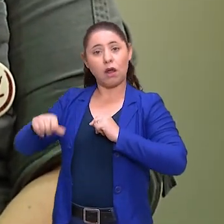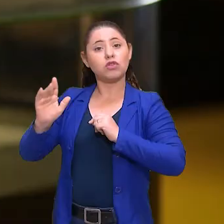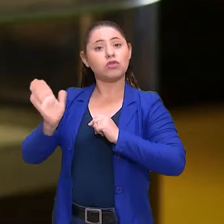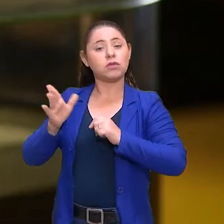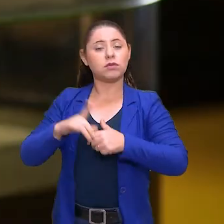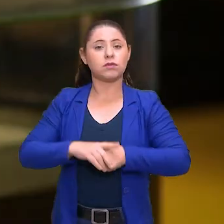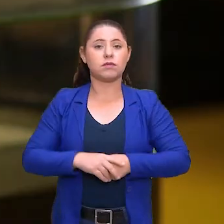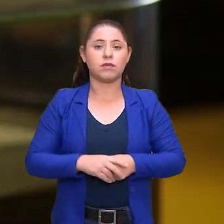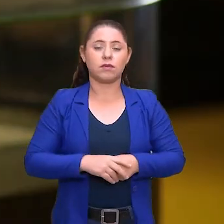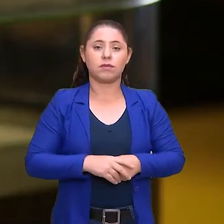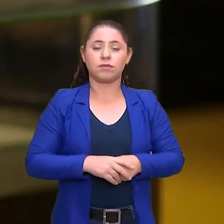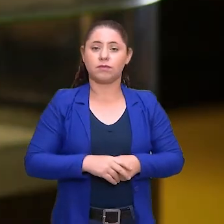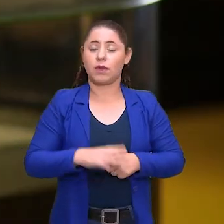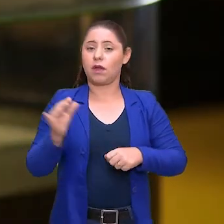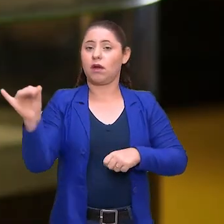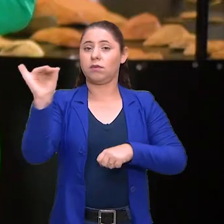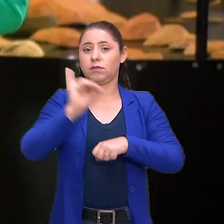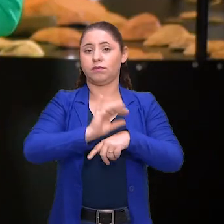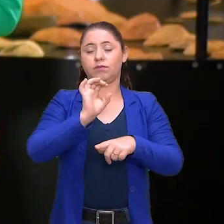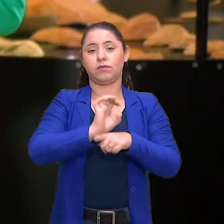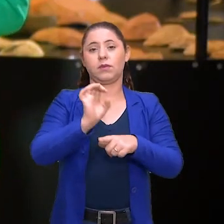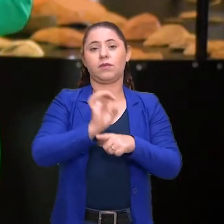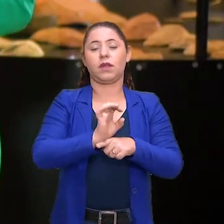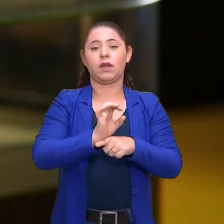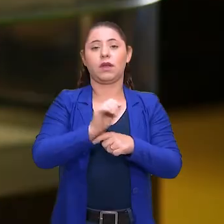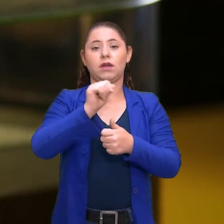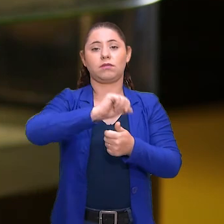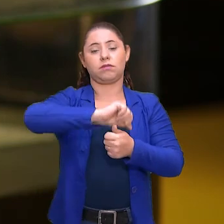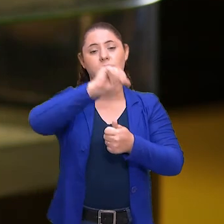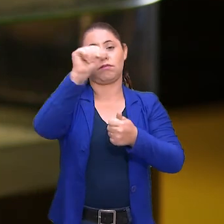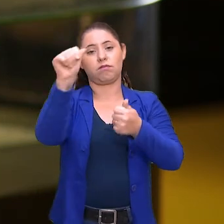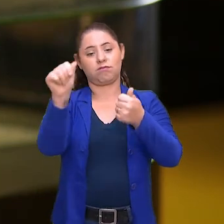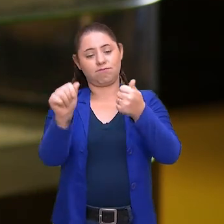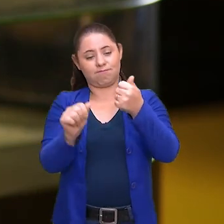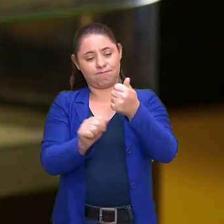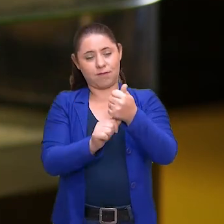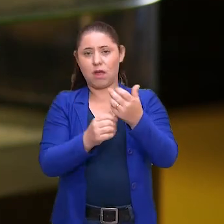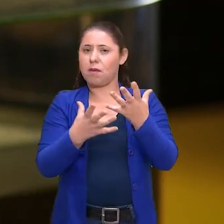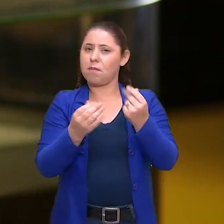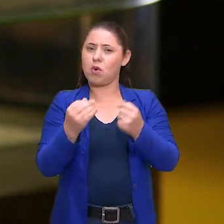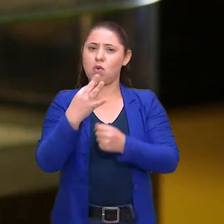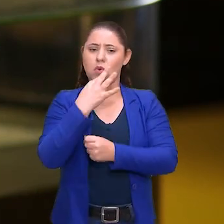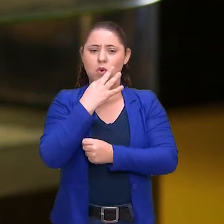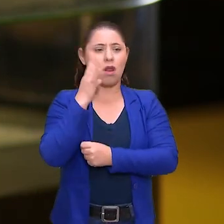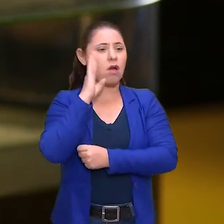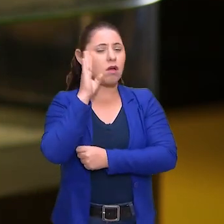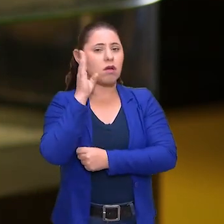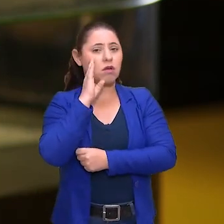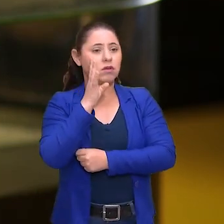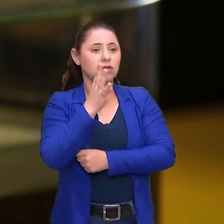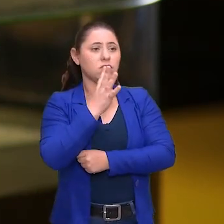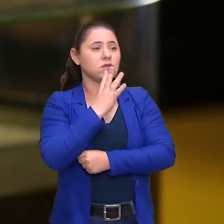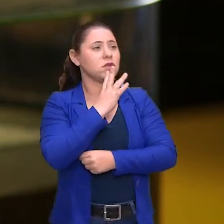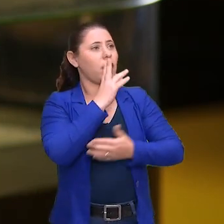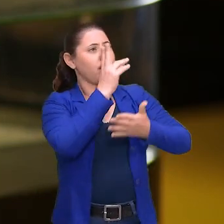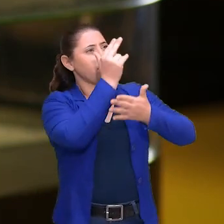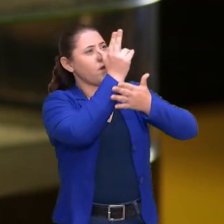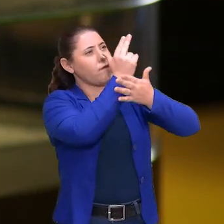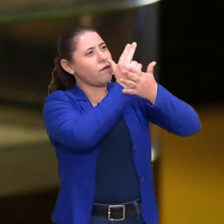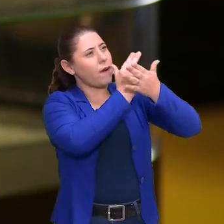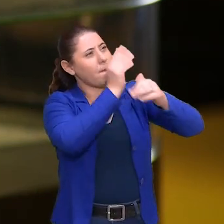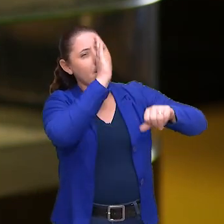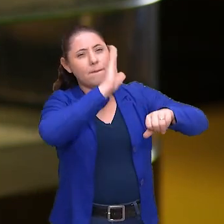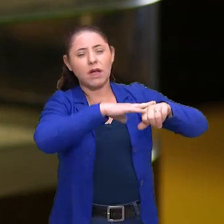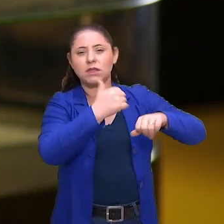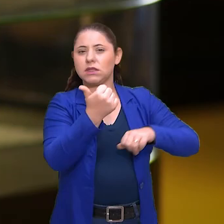têm. Capital Estadual da Arte Rupestre é Alcinópolis. E foi muito interessante conhecer aquelas